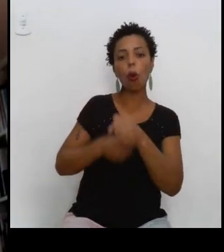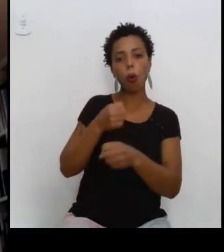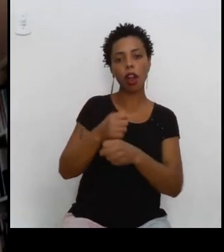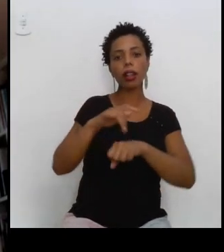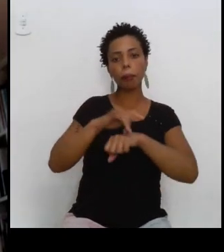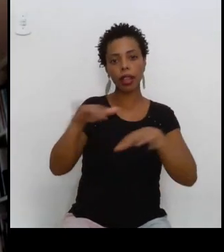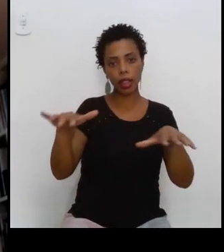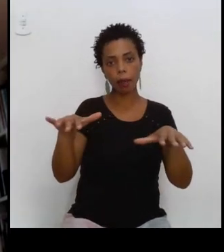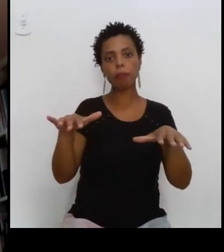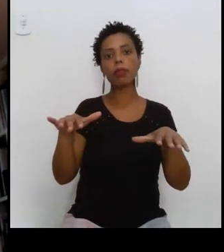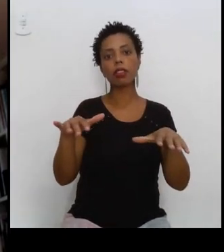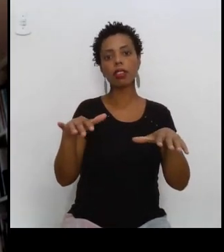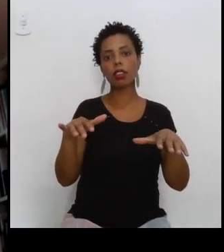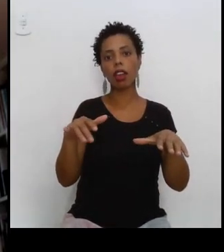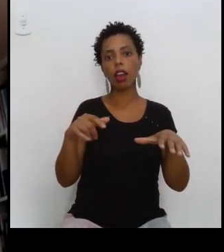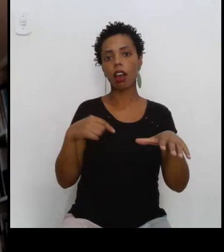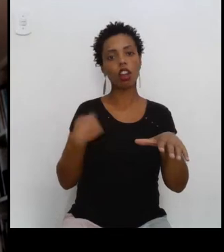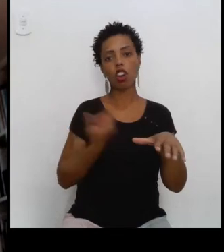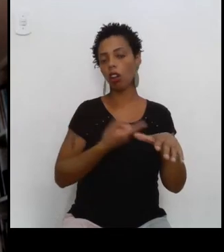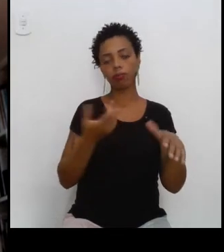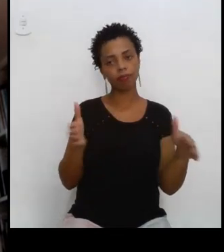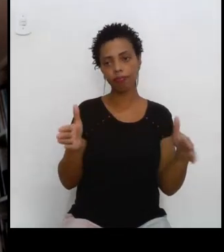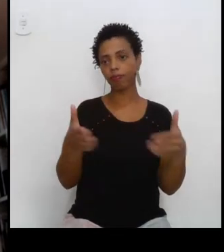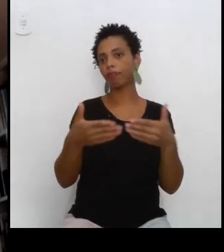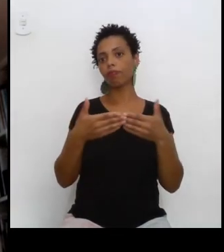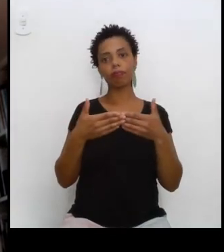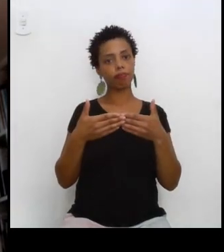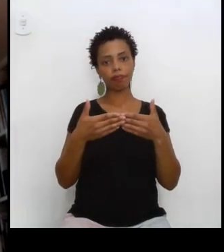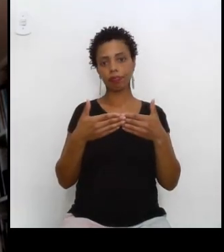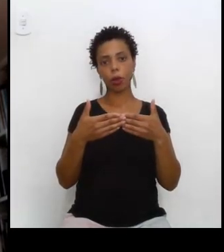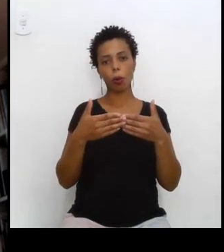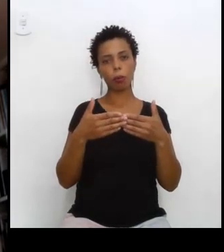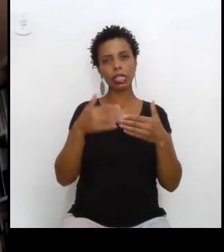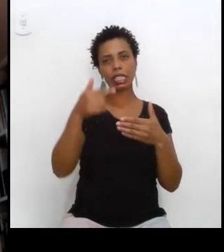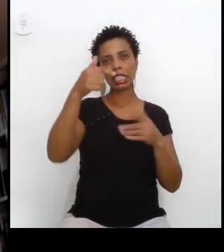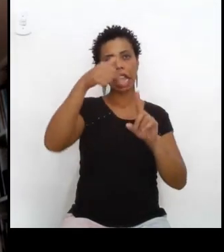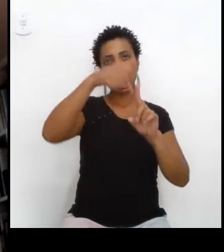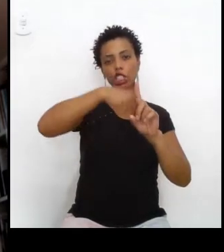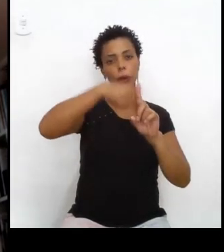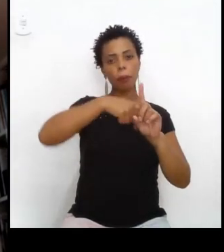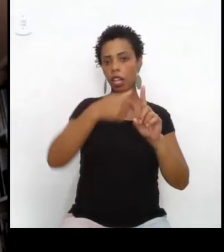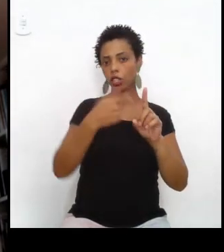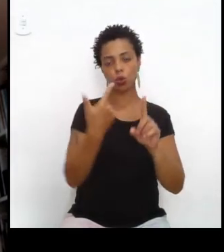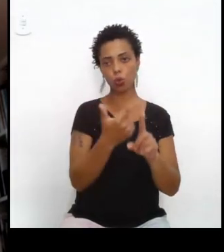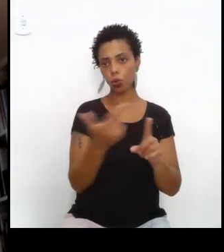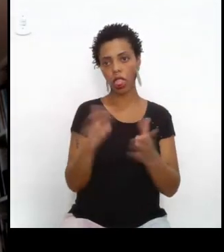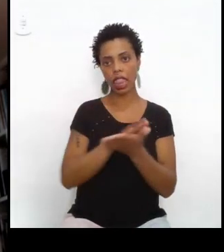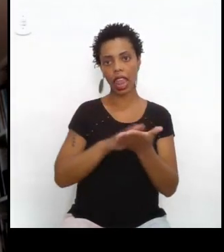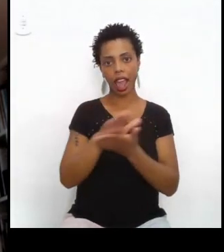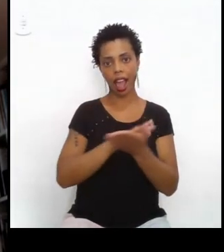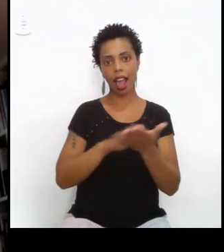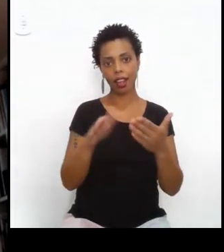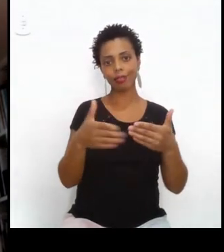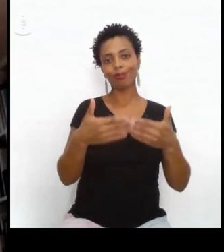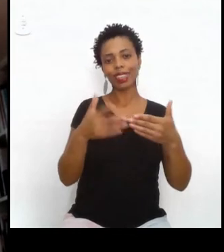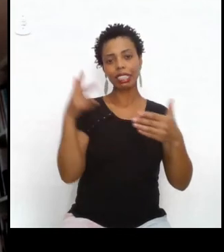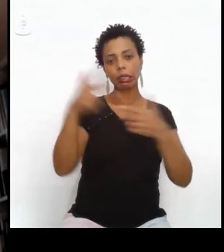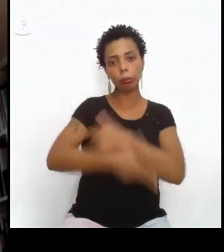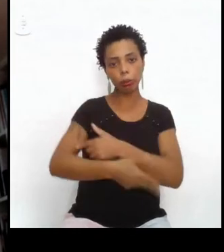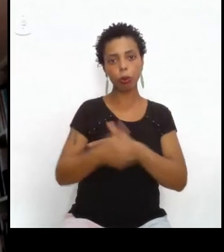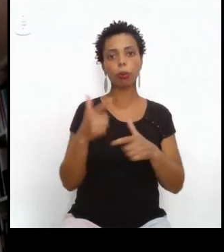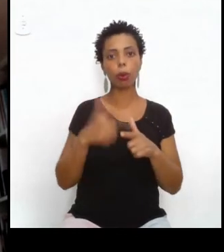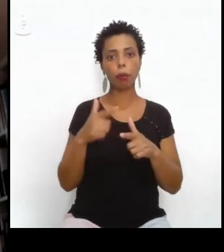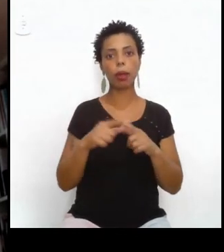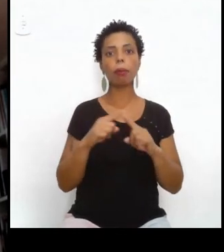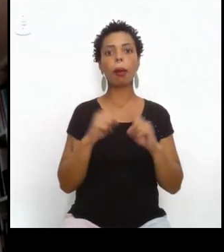acabou ficando fechado borracha do ano sete meses então foi embora porque interrompido beijo foram de